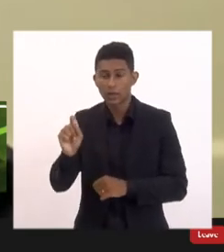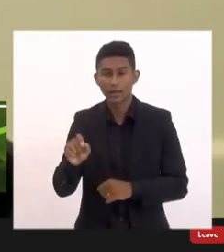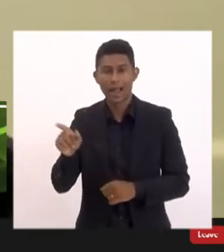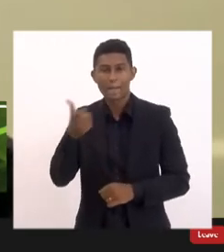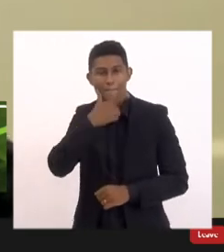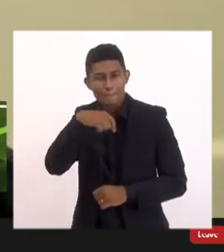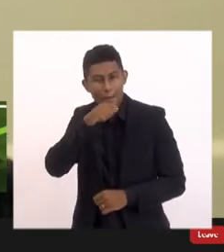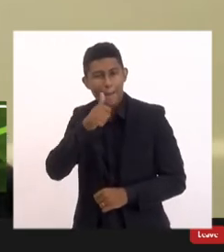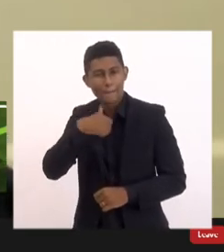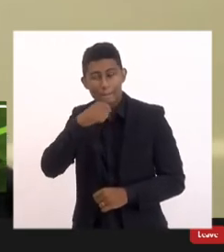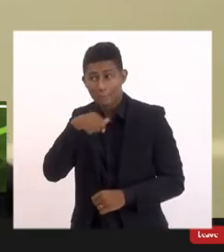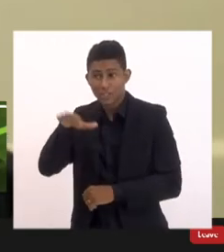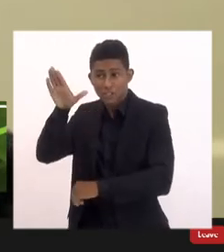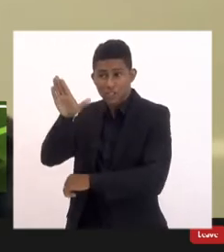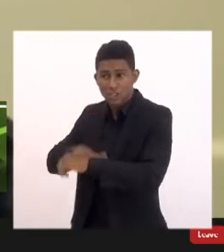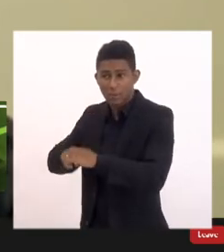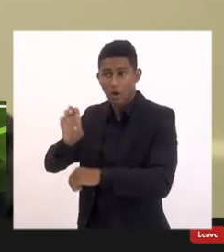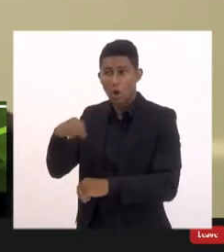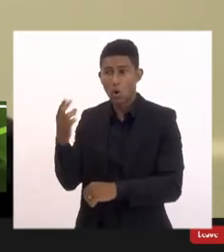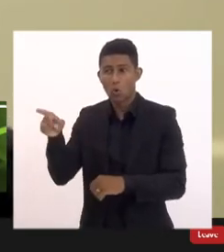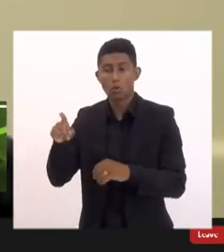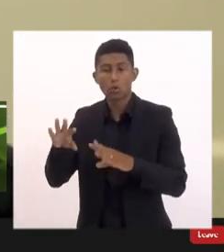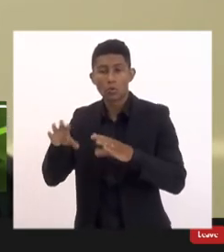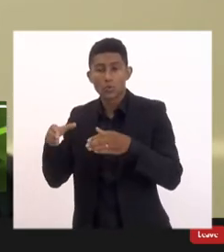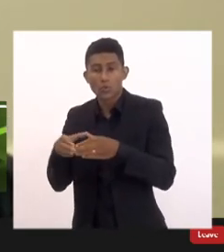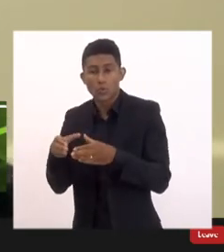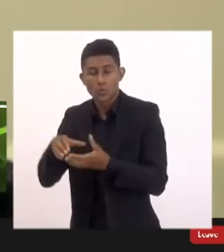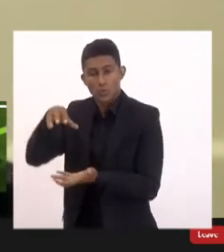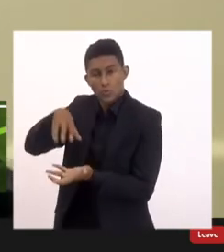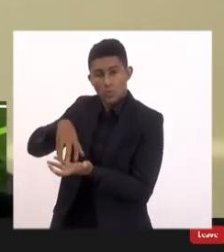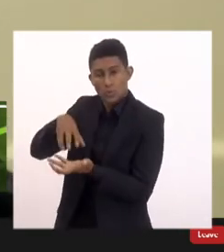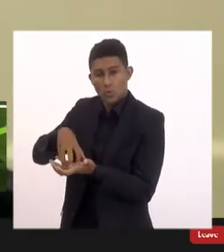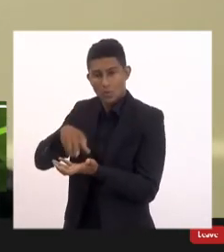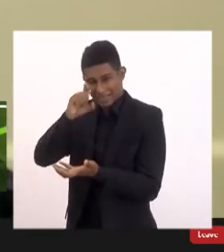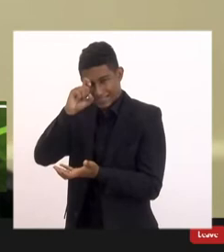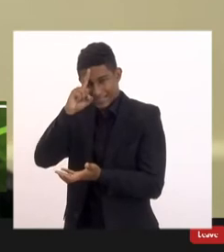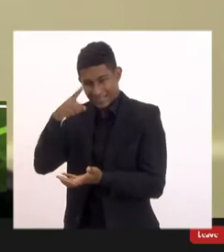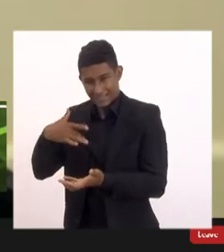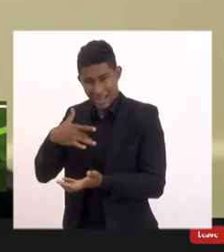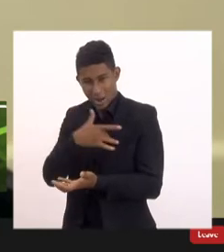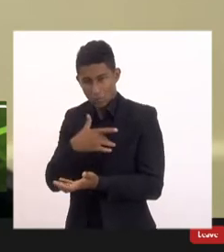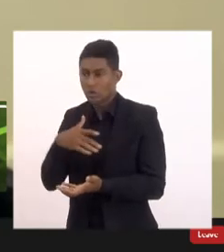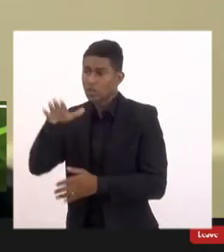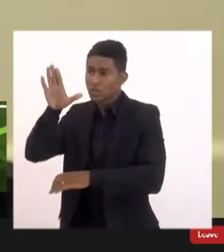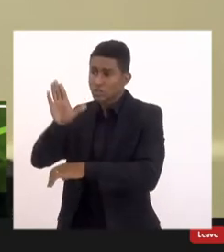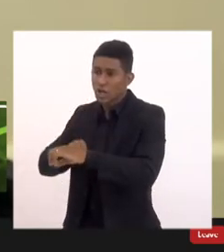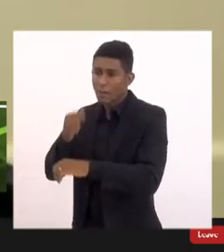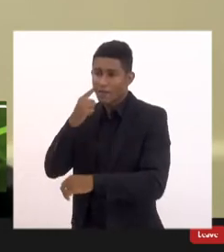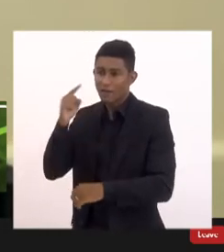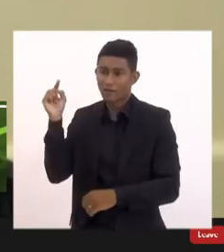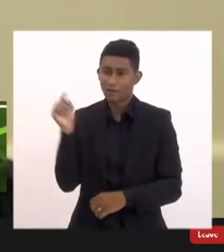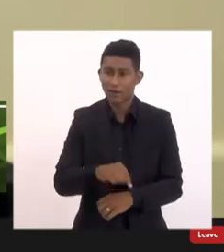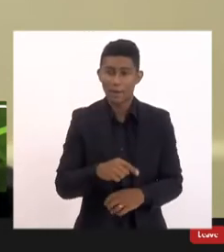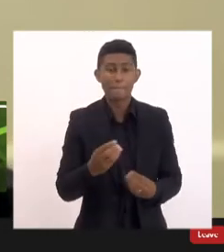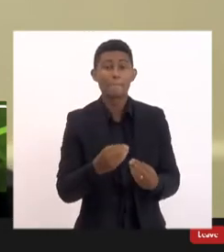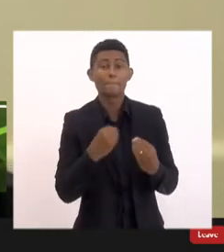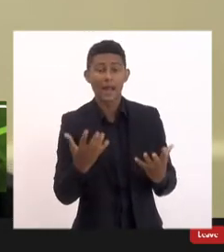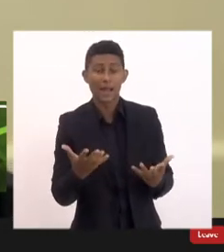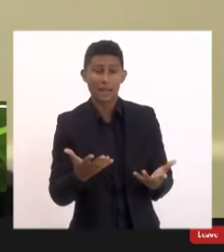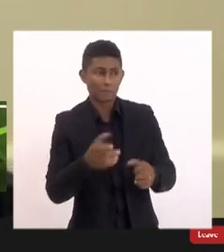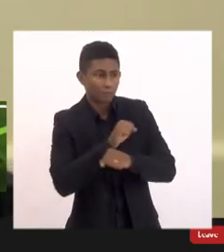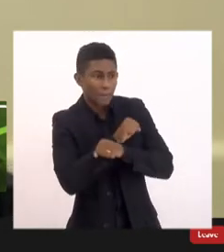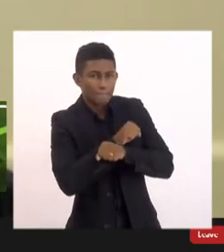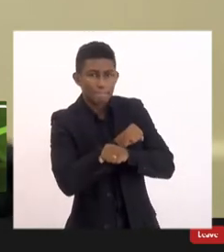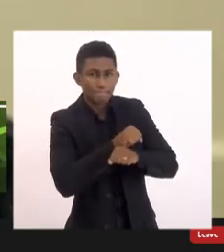ou para chamar uma equipe de vigilância para fazer uma avaliação dentro do ambiente escolar para evitar, por exemplo, um surto dentro